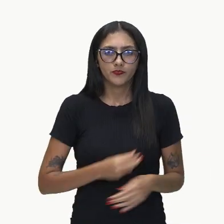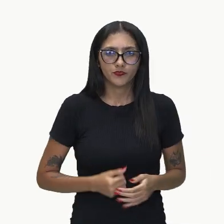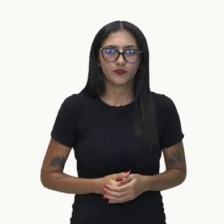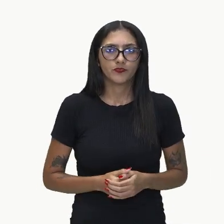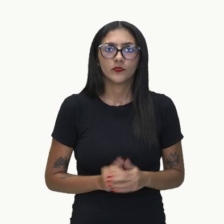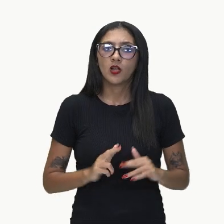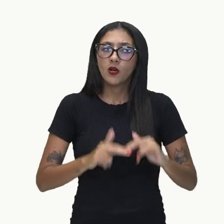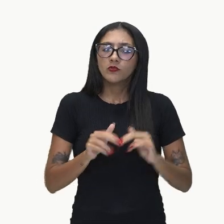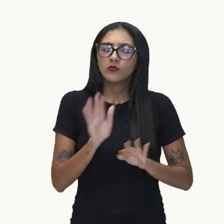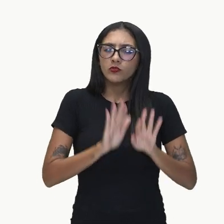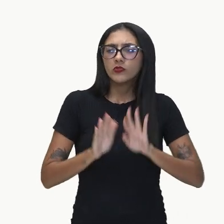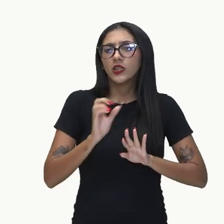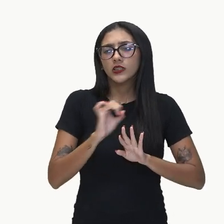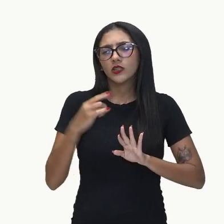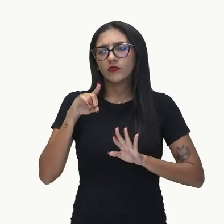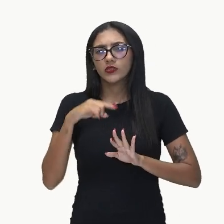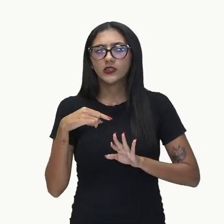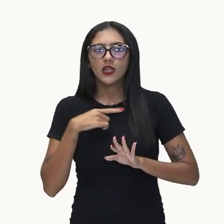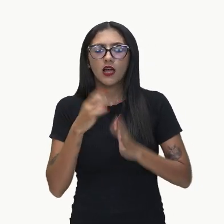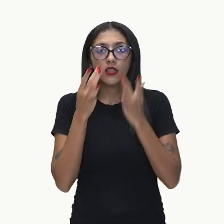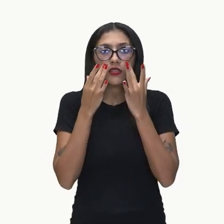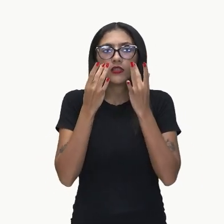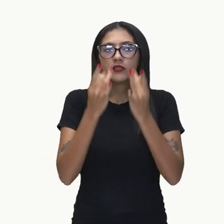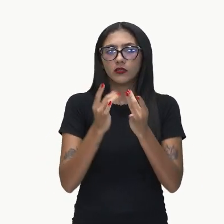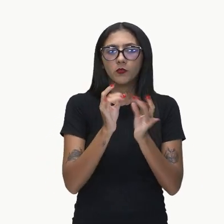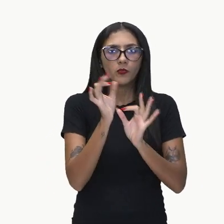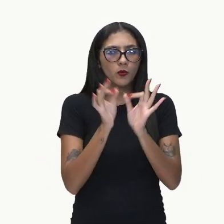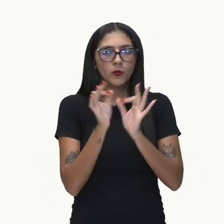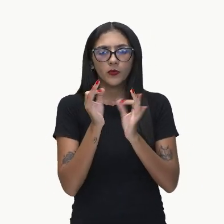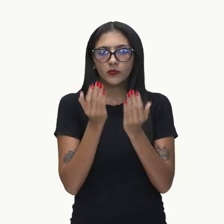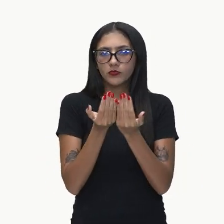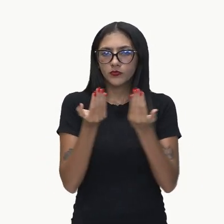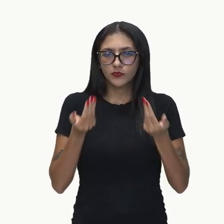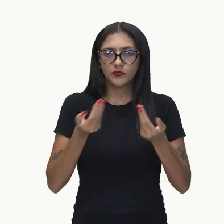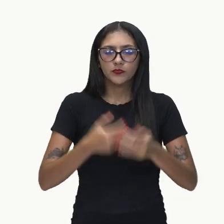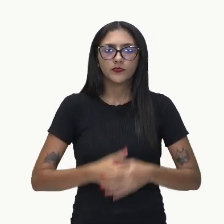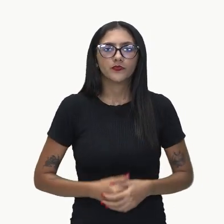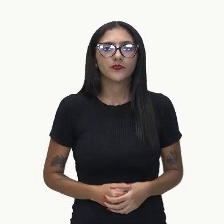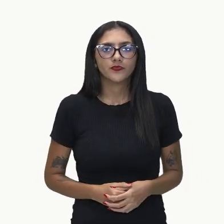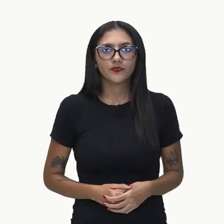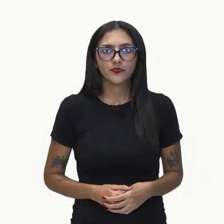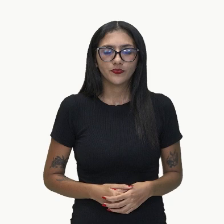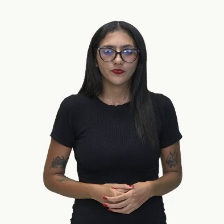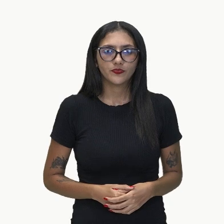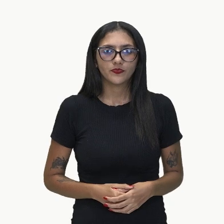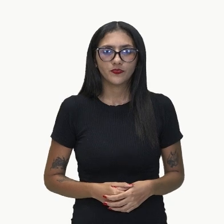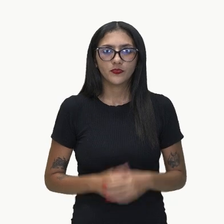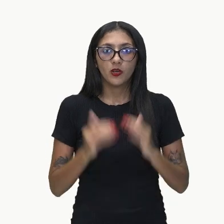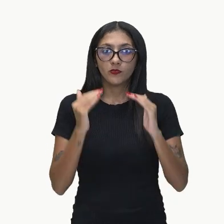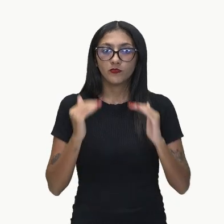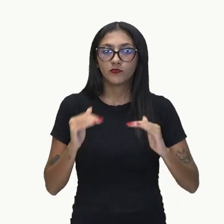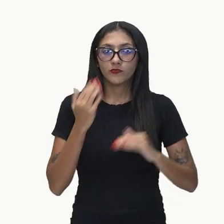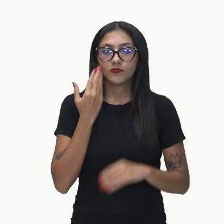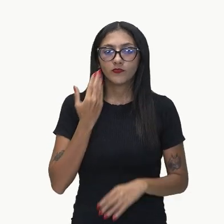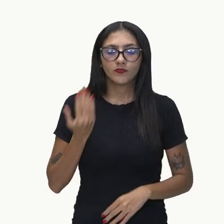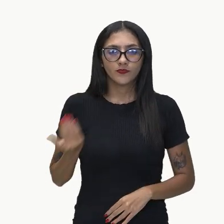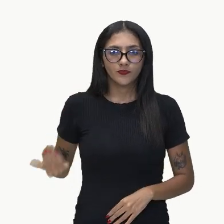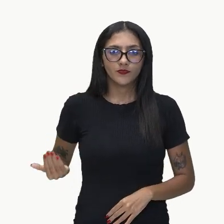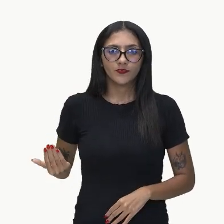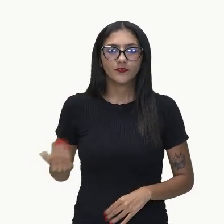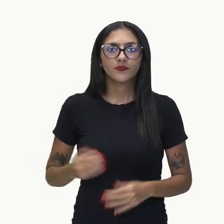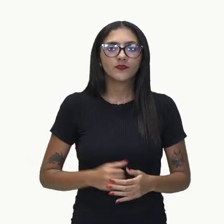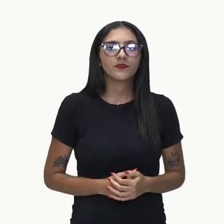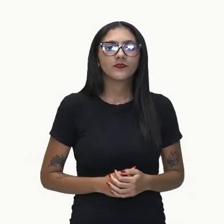for identificar e diferenciar um álcool e um fenol. E esse aqui, observe, ele é um